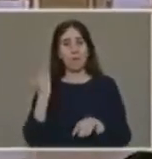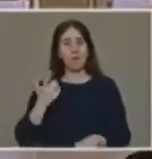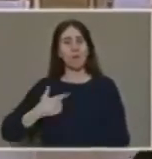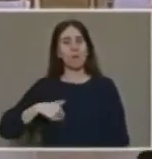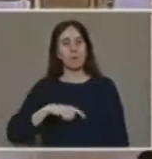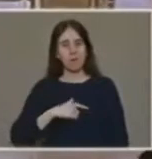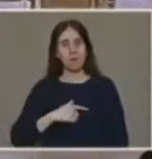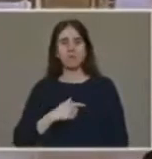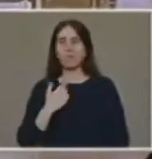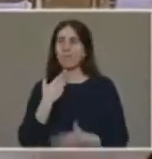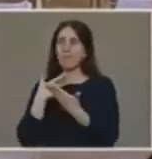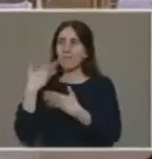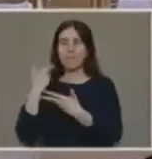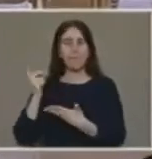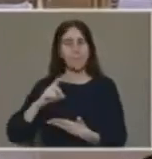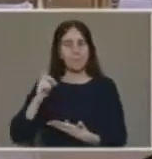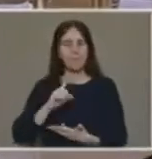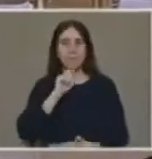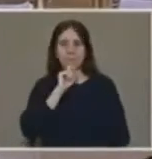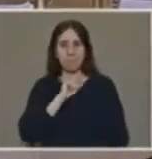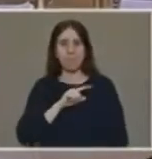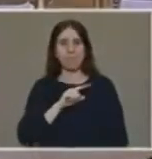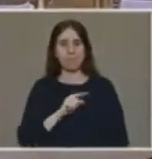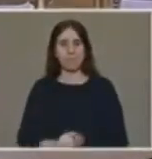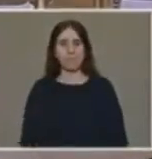podemos falar com ele regularmente.